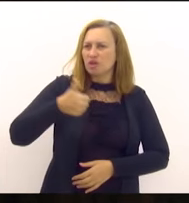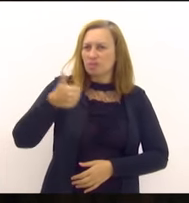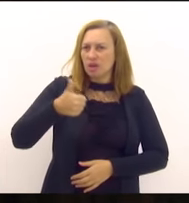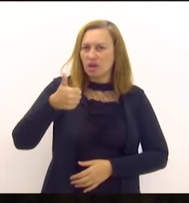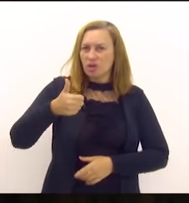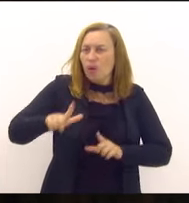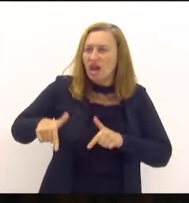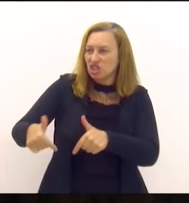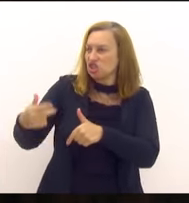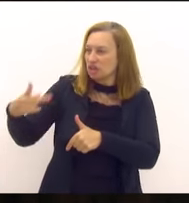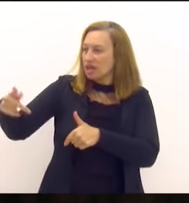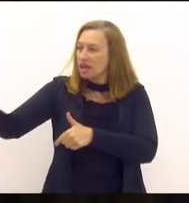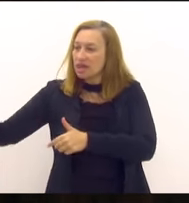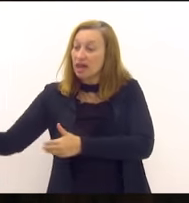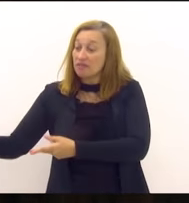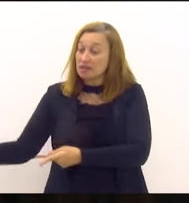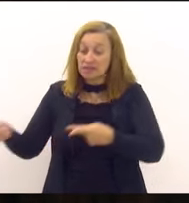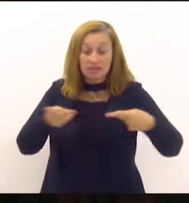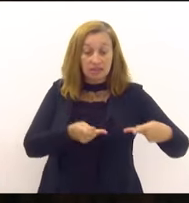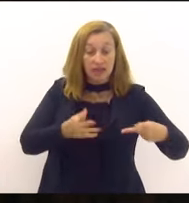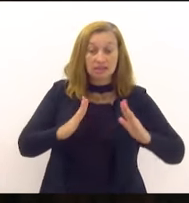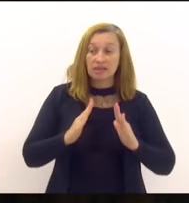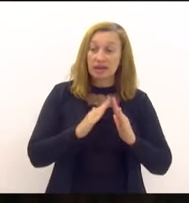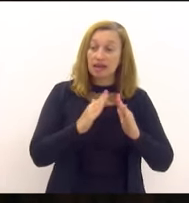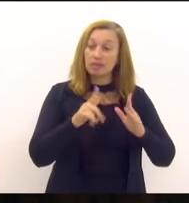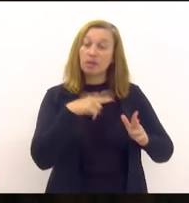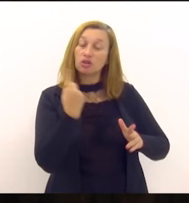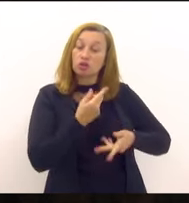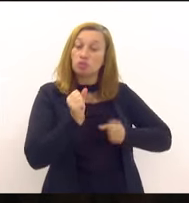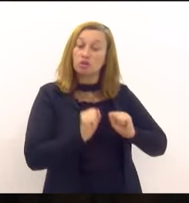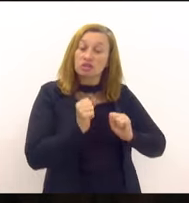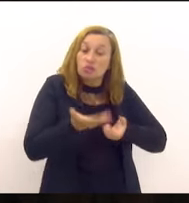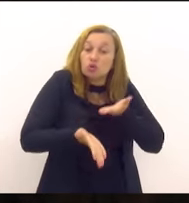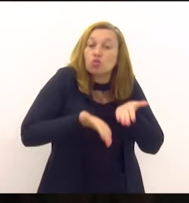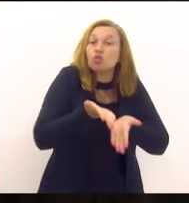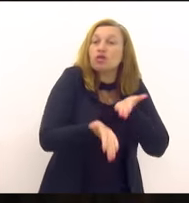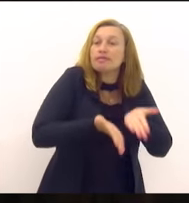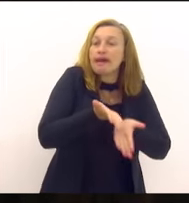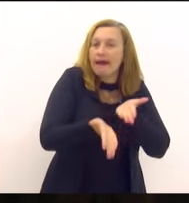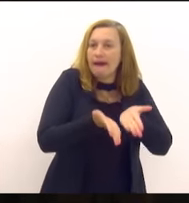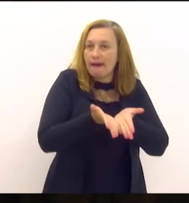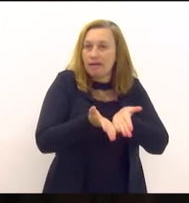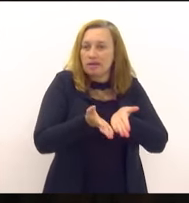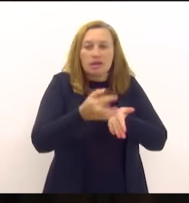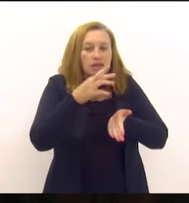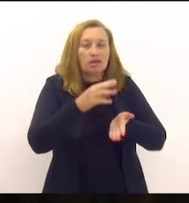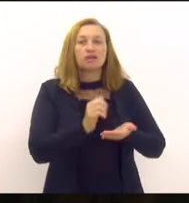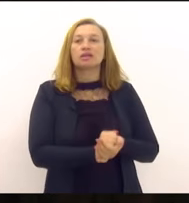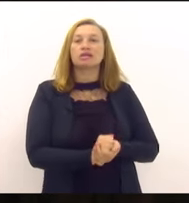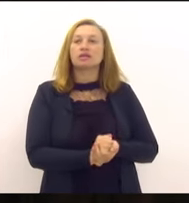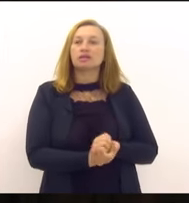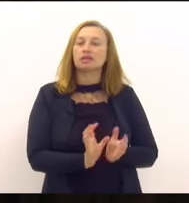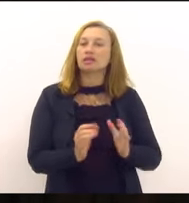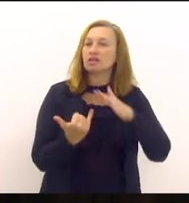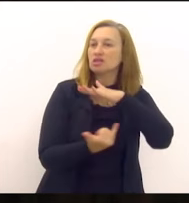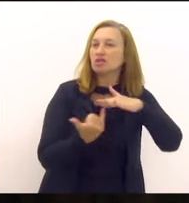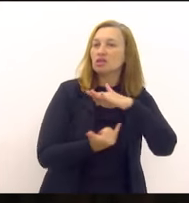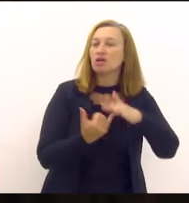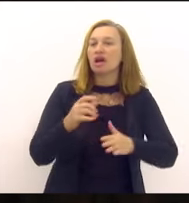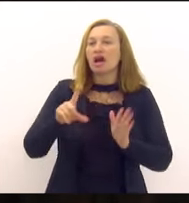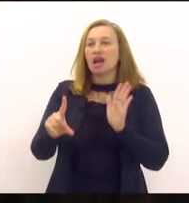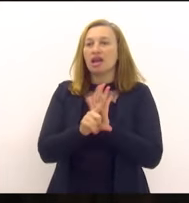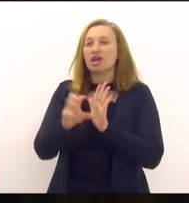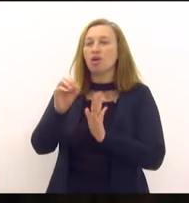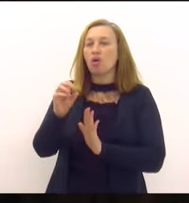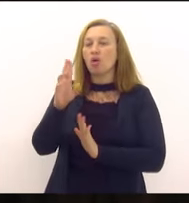casa para que a gente cuide da instituição Polícia Civil, regulamente de uma vez por todas a lei orgânica